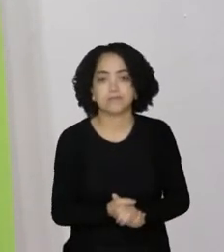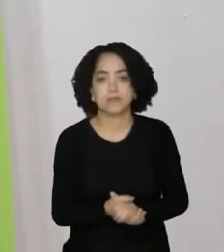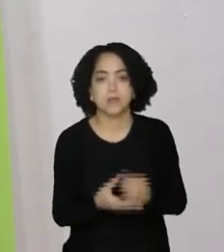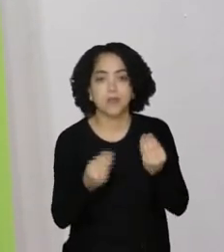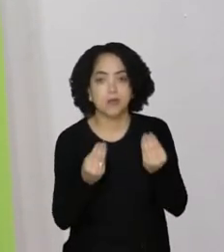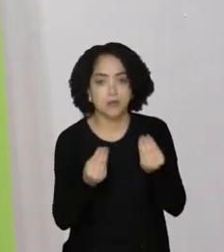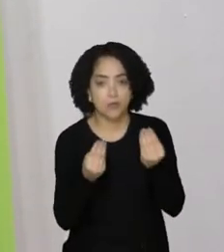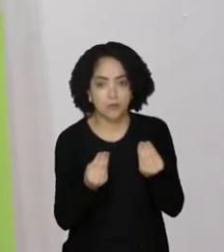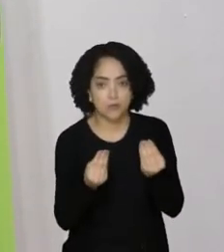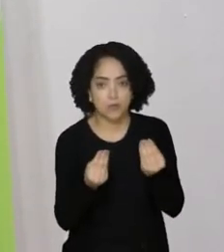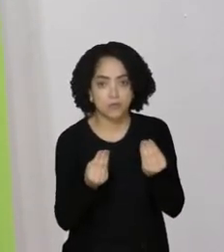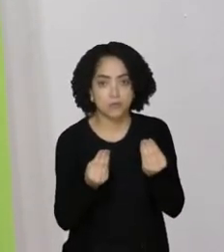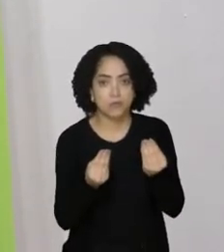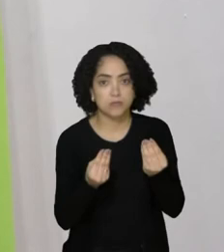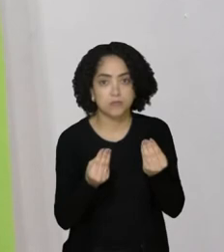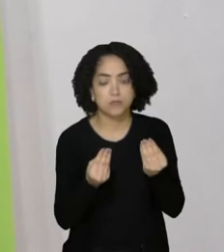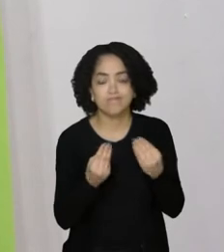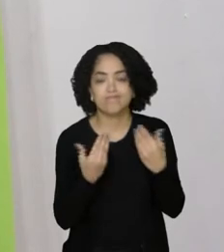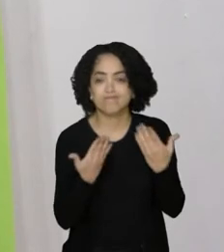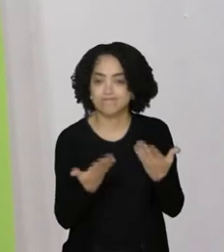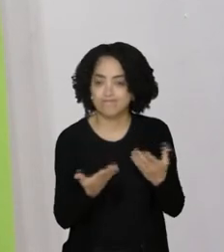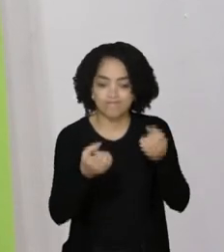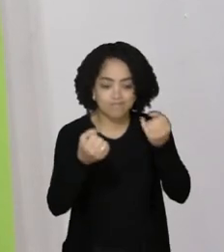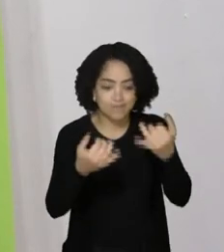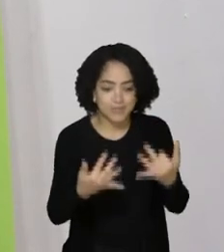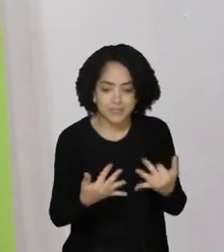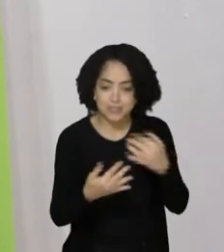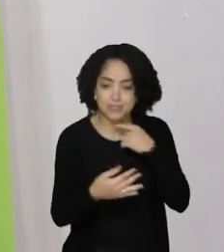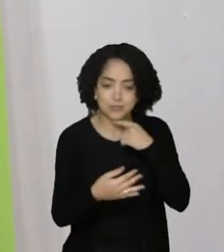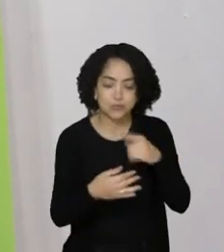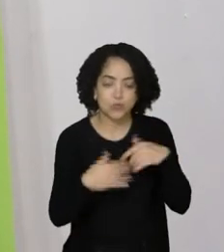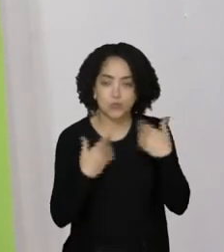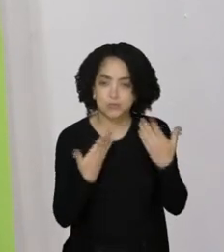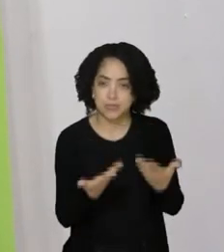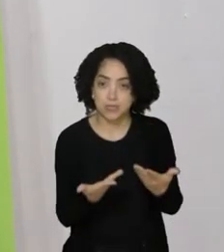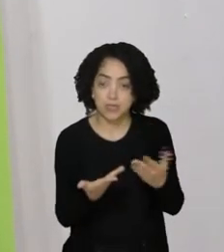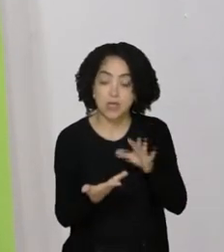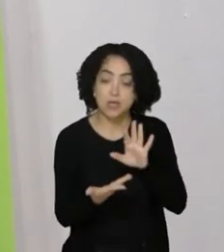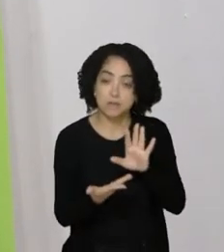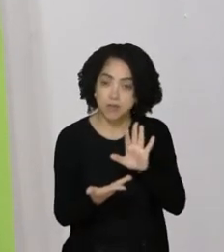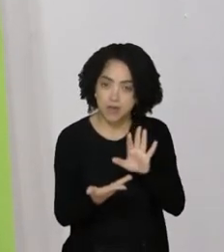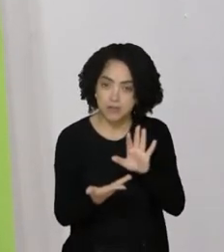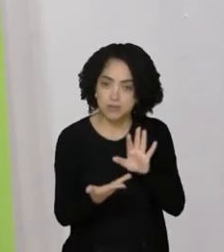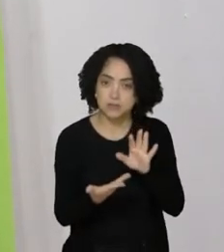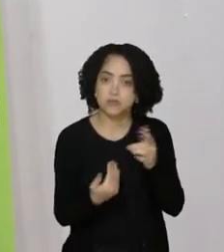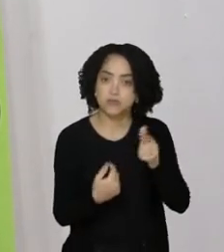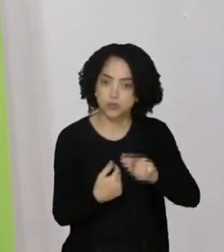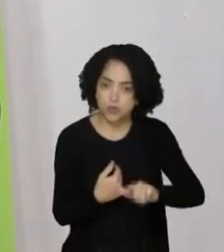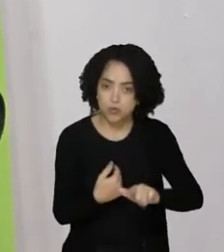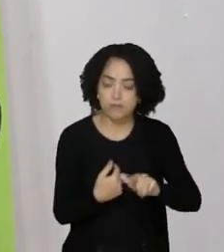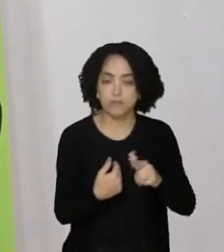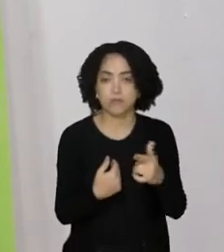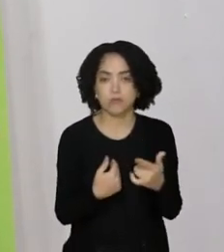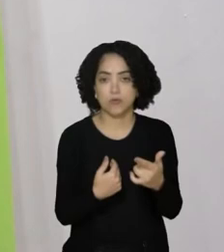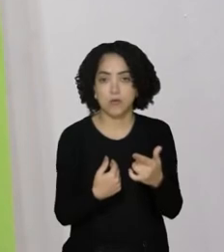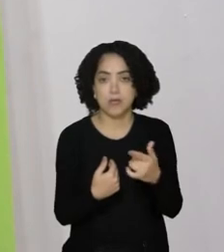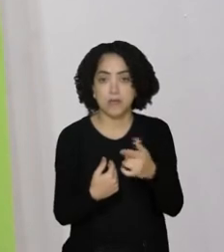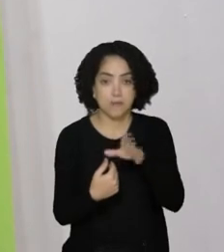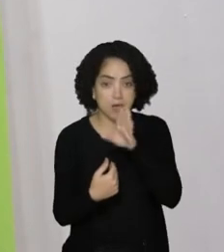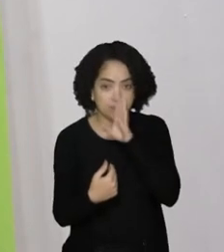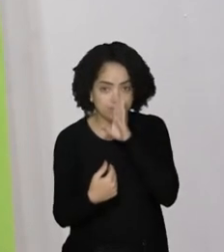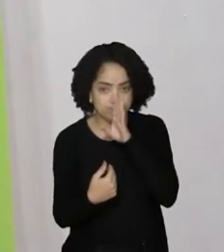negócio não tem como explicar isso e mais senhores para calar a boca